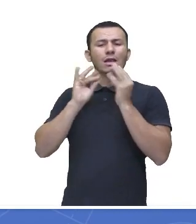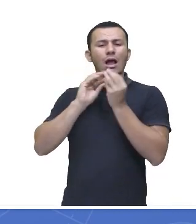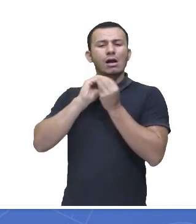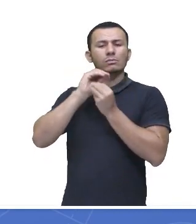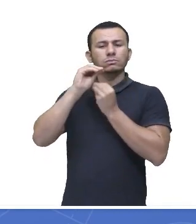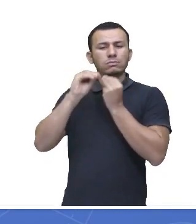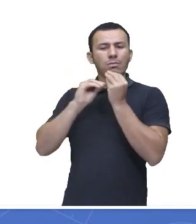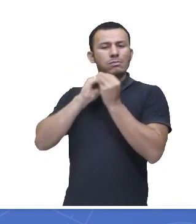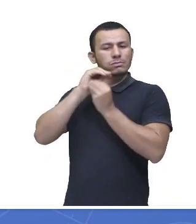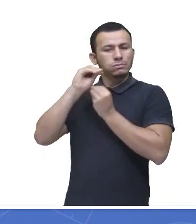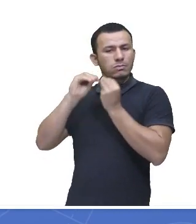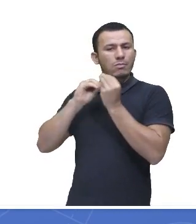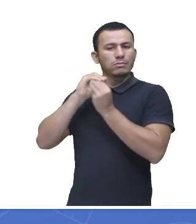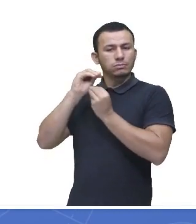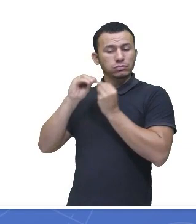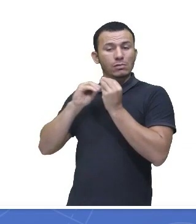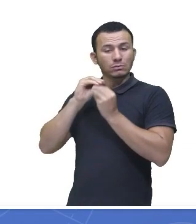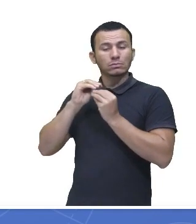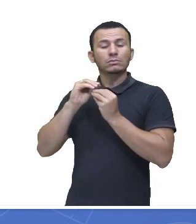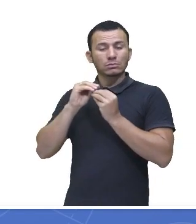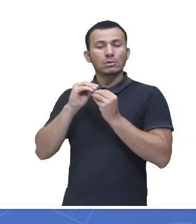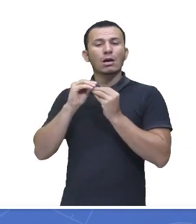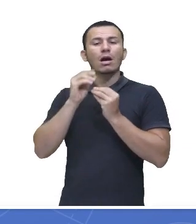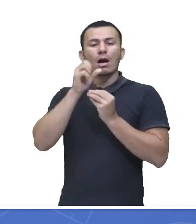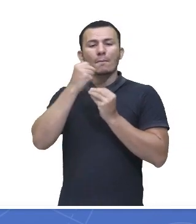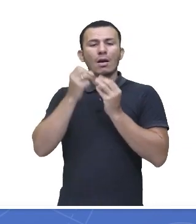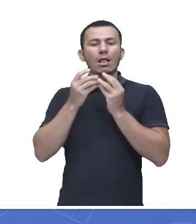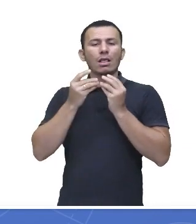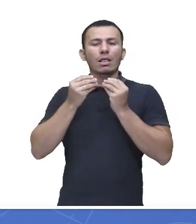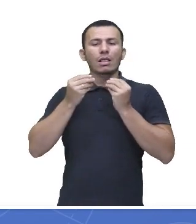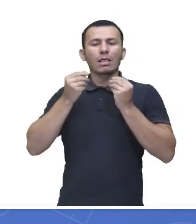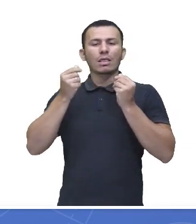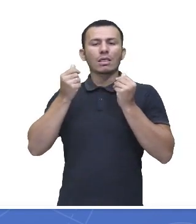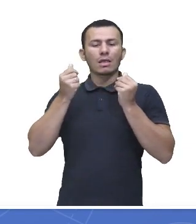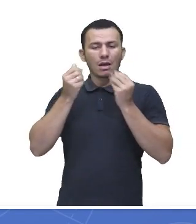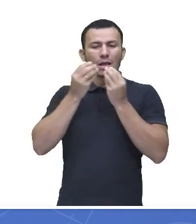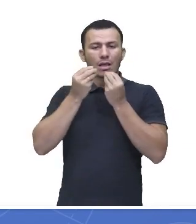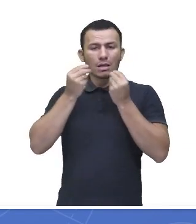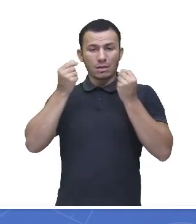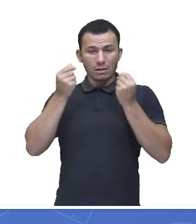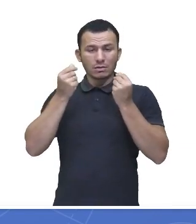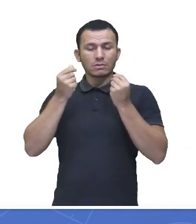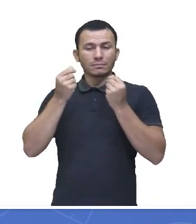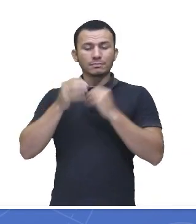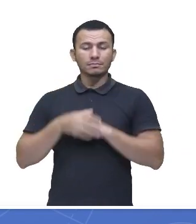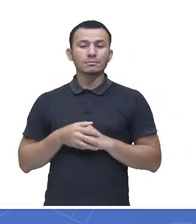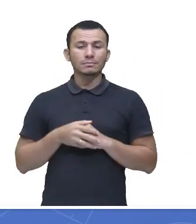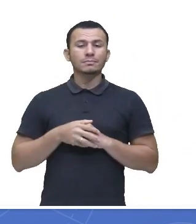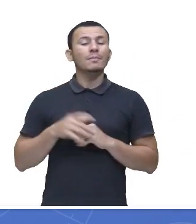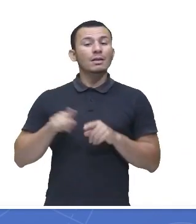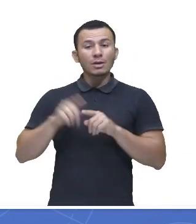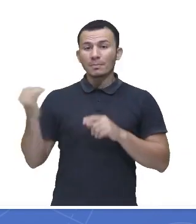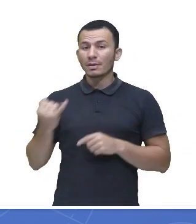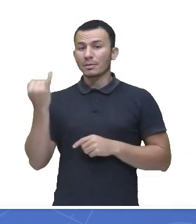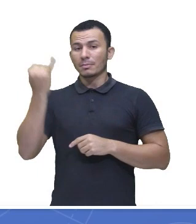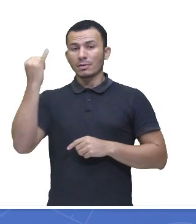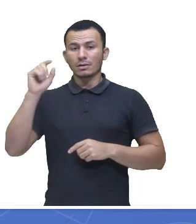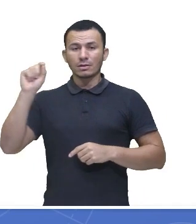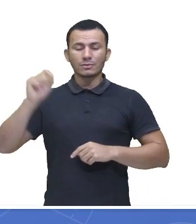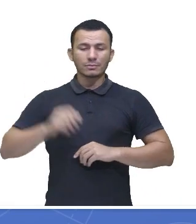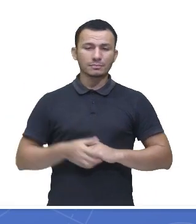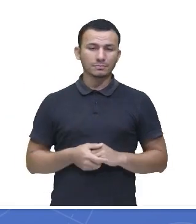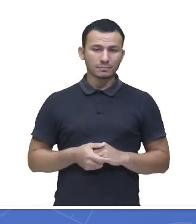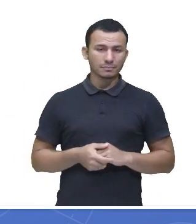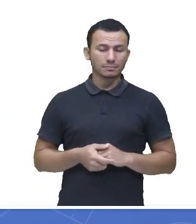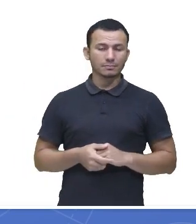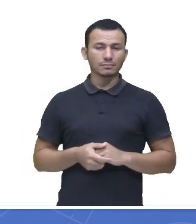você observar, o pão ele vai logo ser dissolvido na boca, ok? A outra coisa super importante, uma olhada